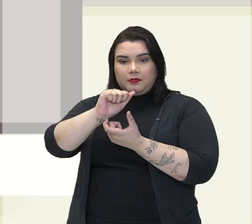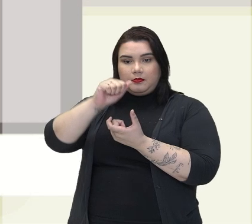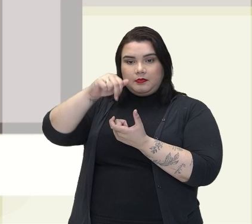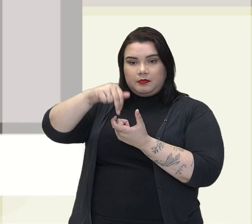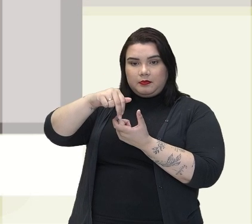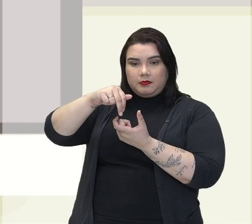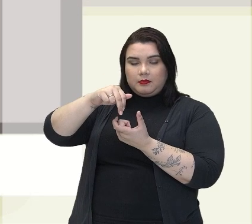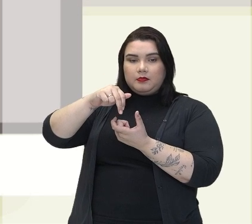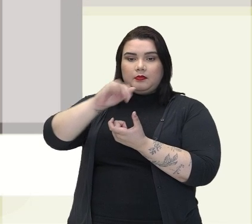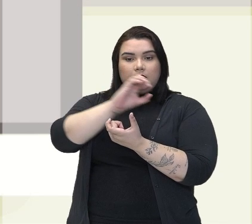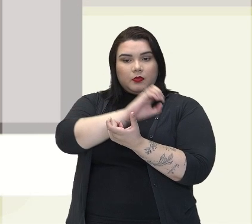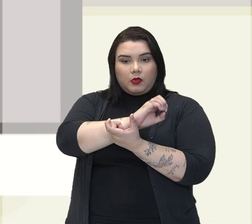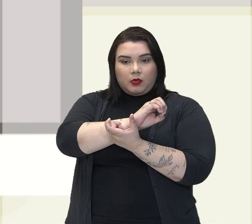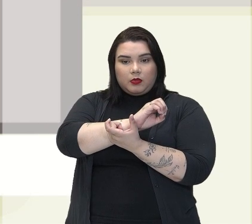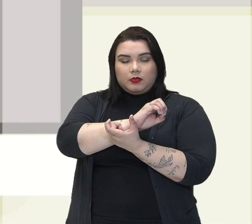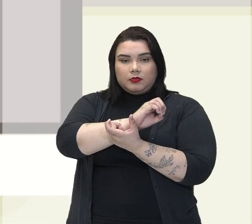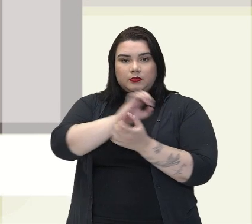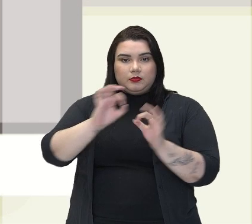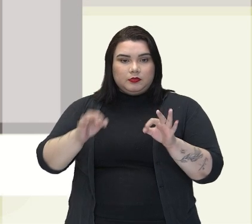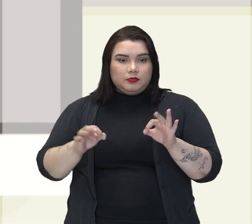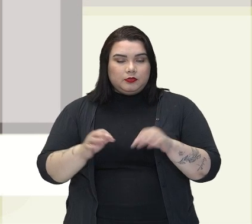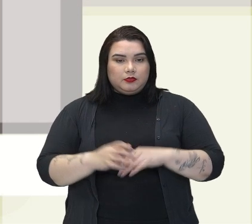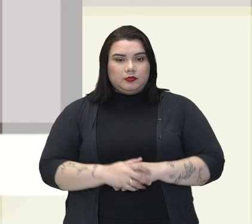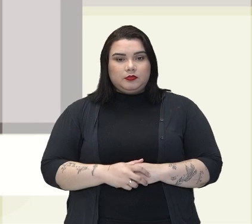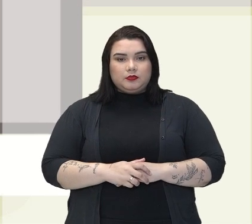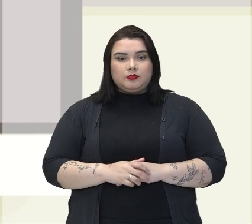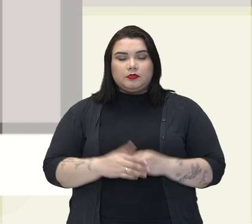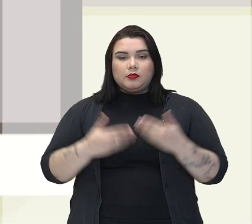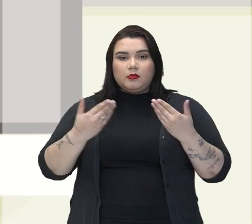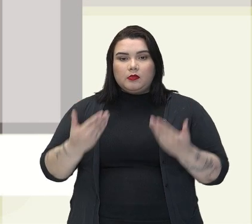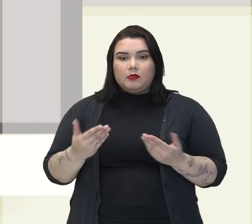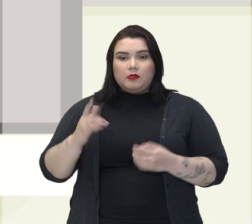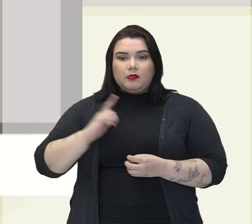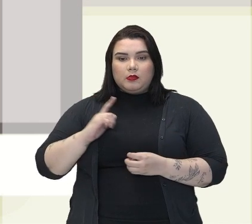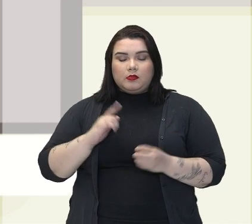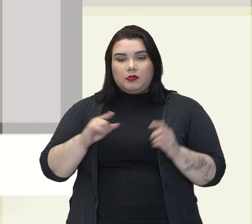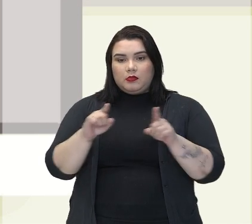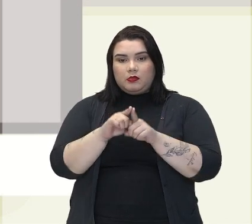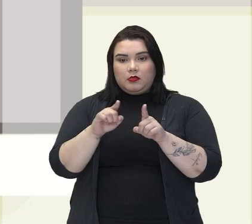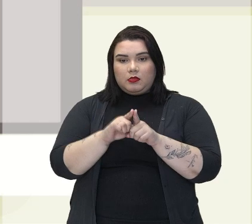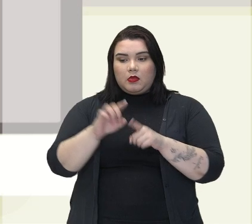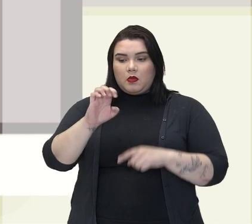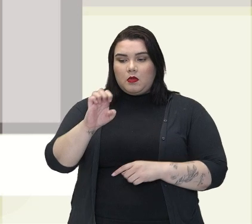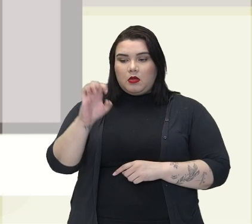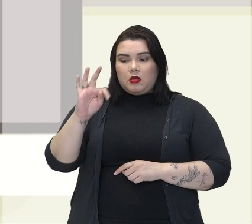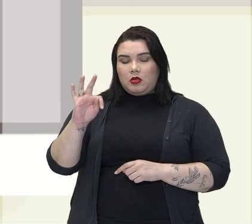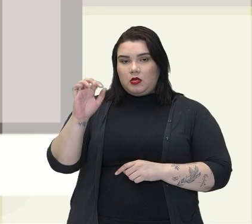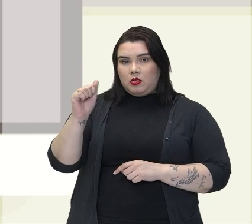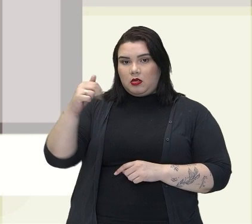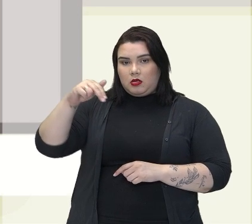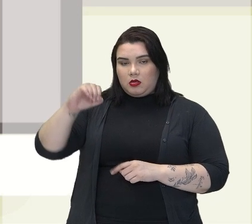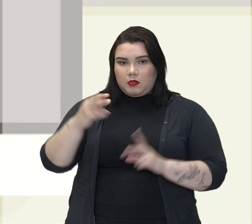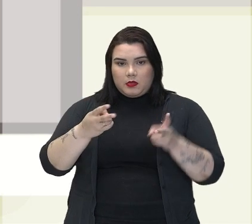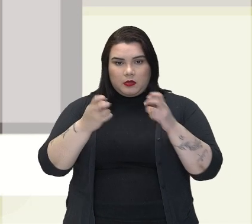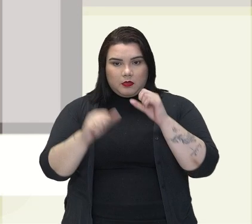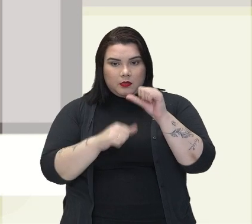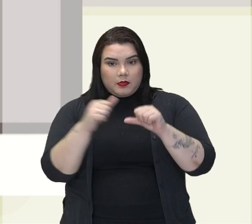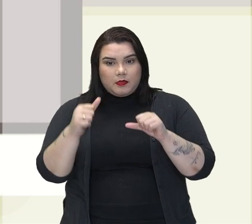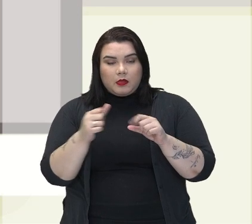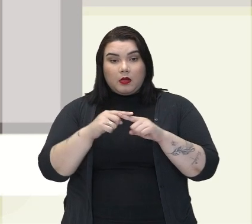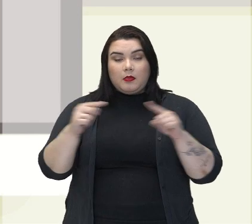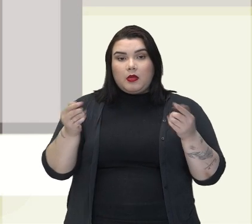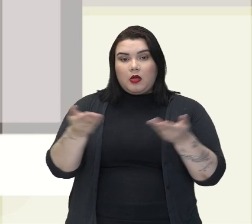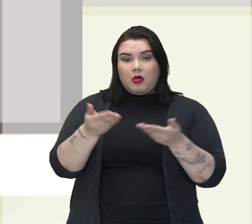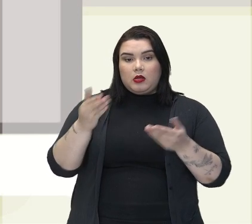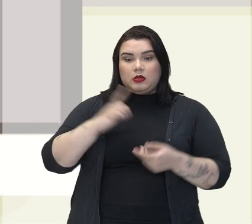o sufixo é o o, metano. E aqui nós temos também o etano, ó, como muda. Só que agora, em